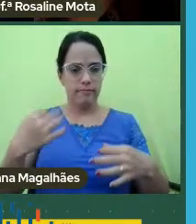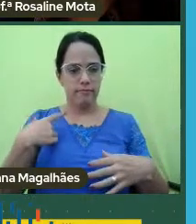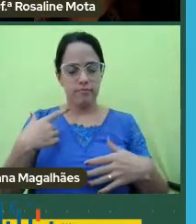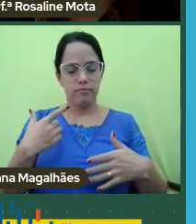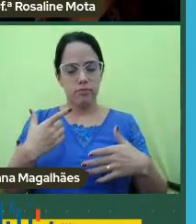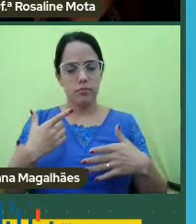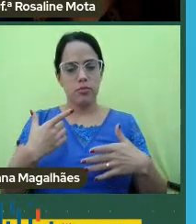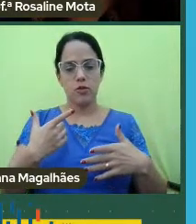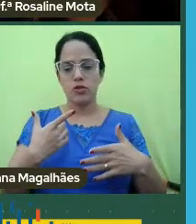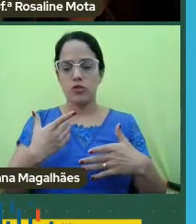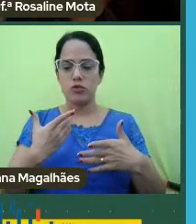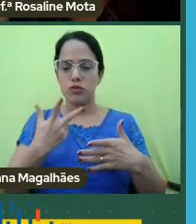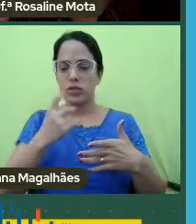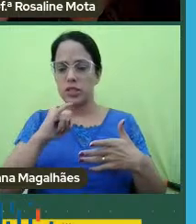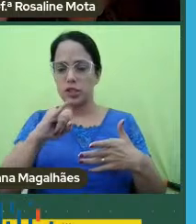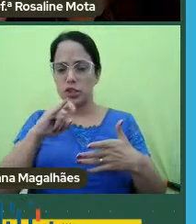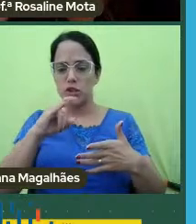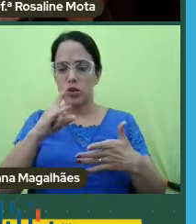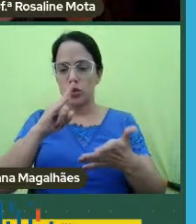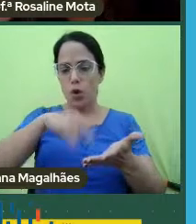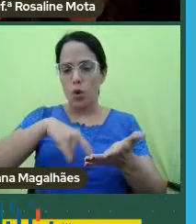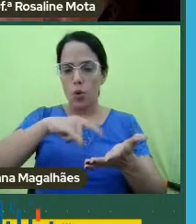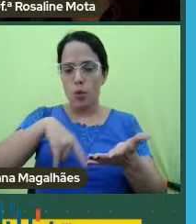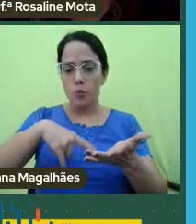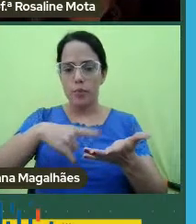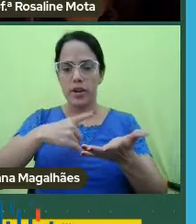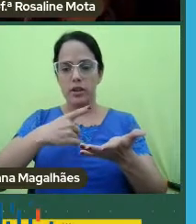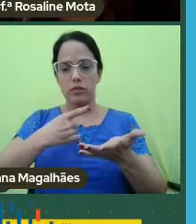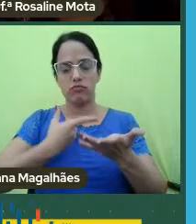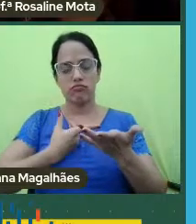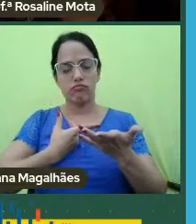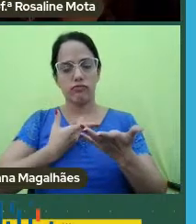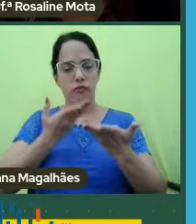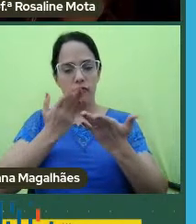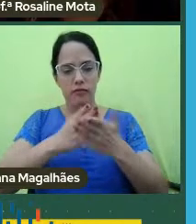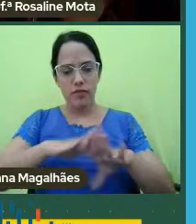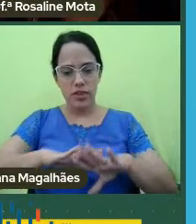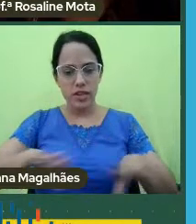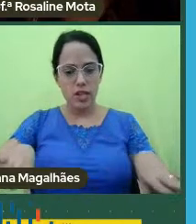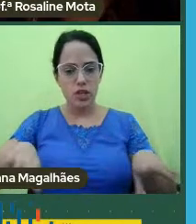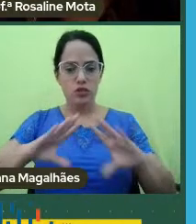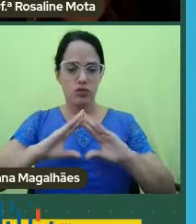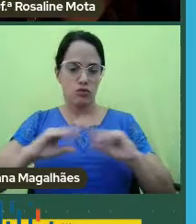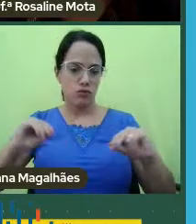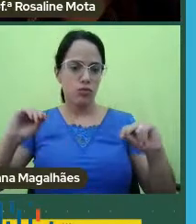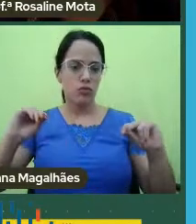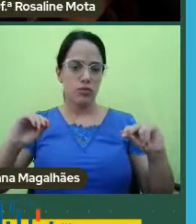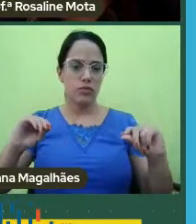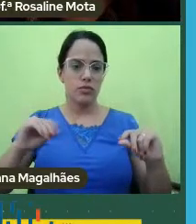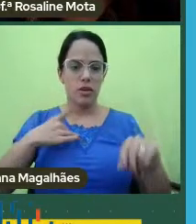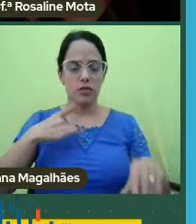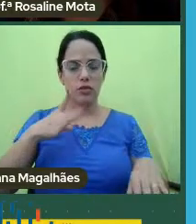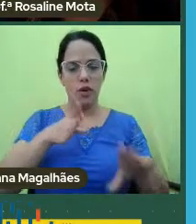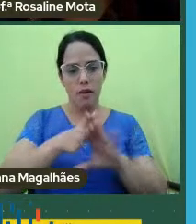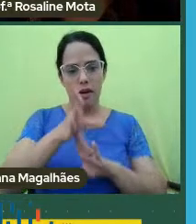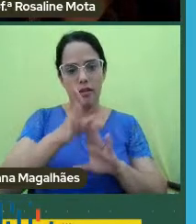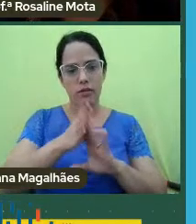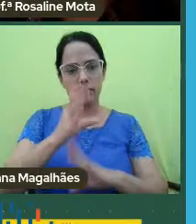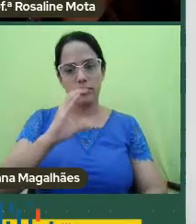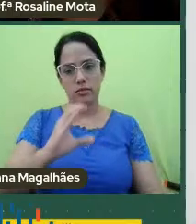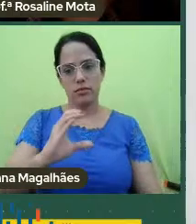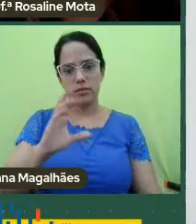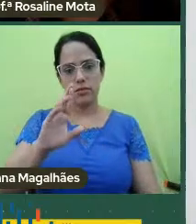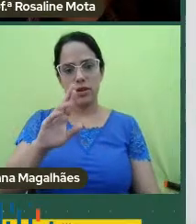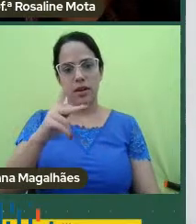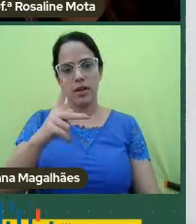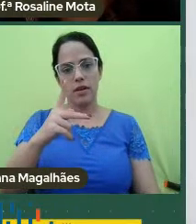dos documentos, tá? Então, essas são algumas recomendações básicas aí para as CRPs. Um pouco aqui